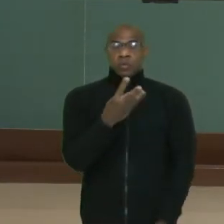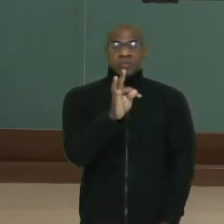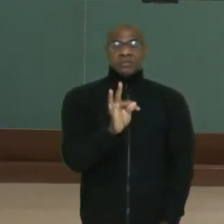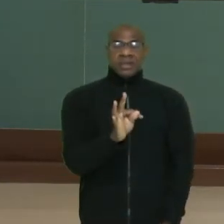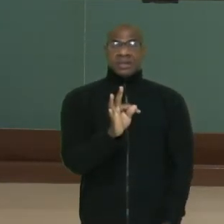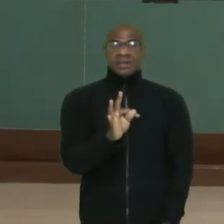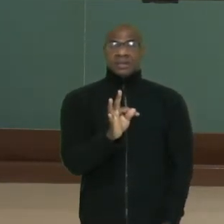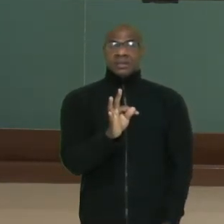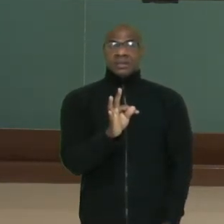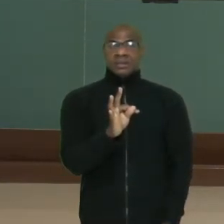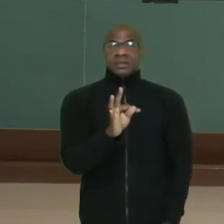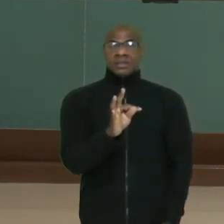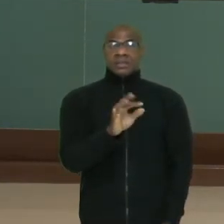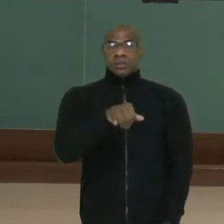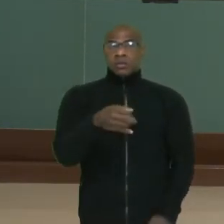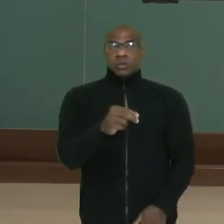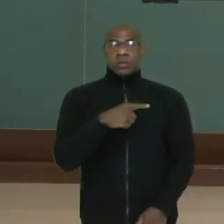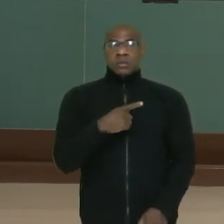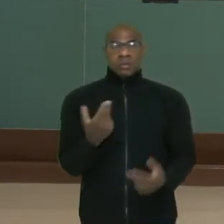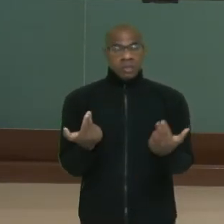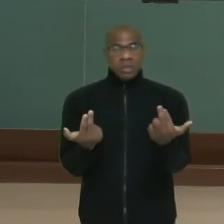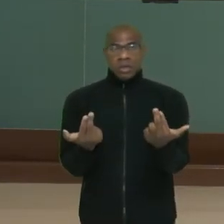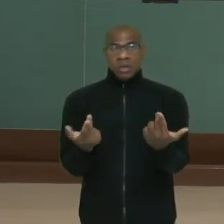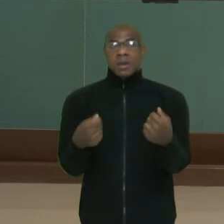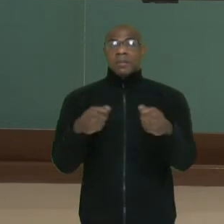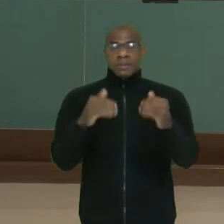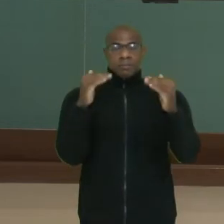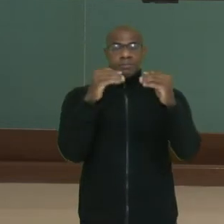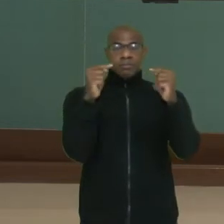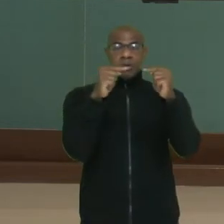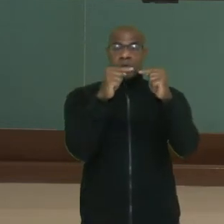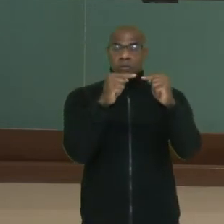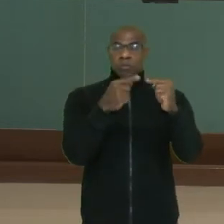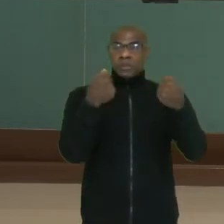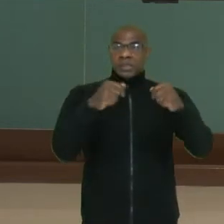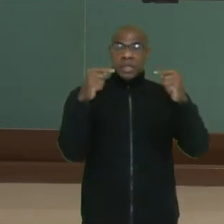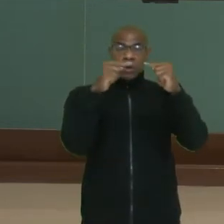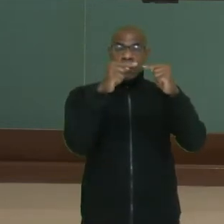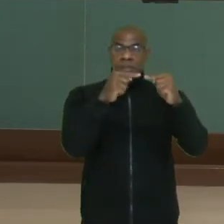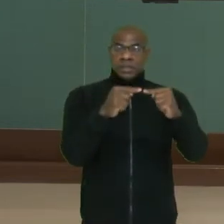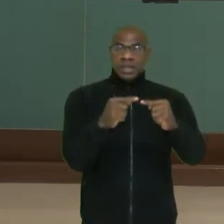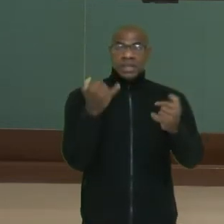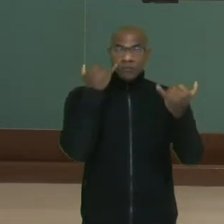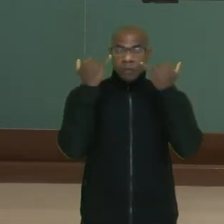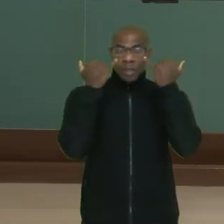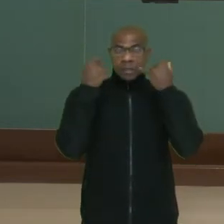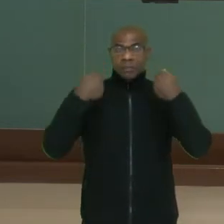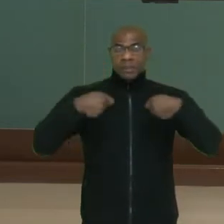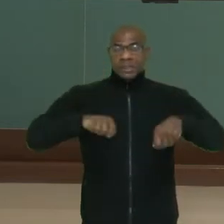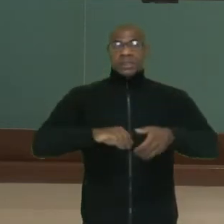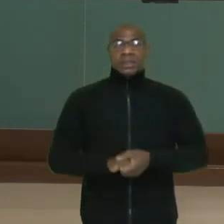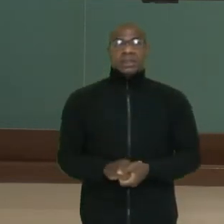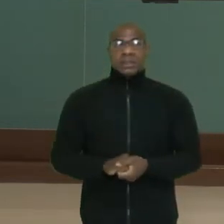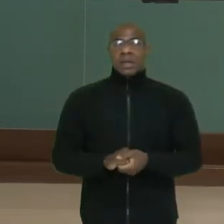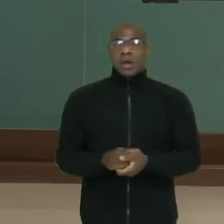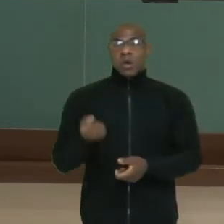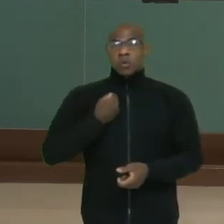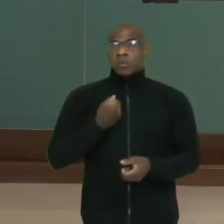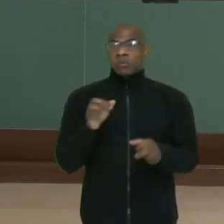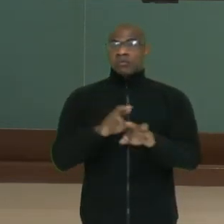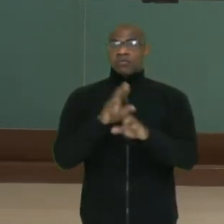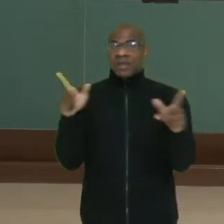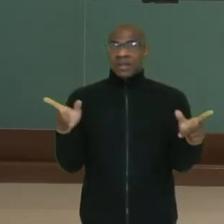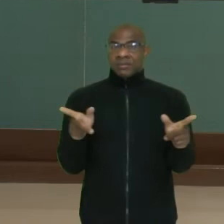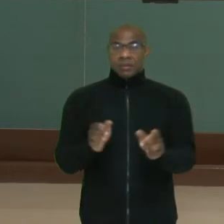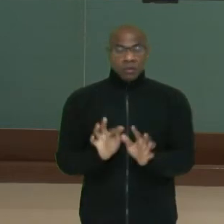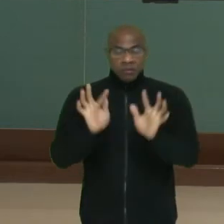juros e elas são equivalentes, tem que bater todos os dados. Tem que bater, ok? Os números podem ser diferentes, mas no final